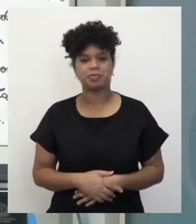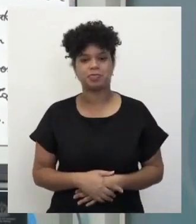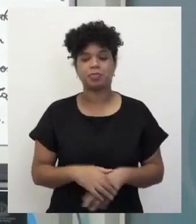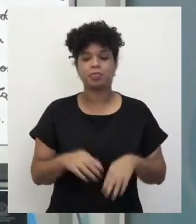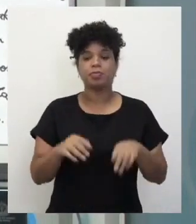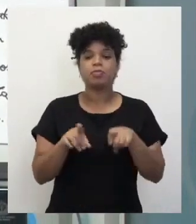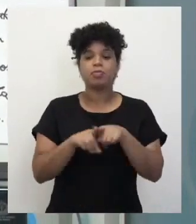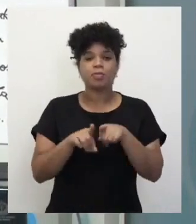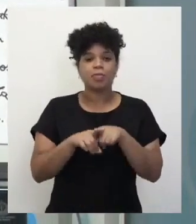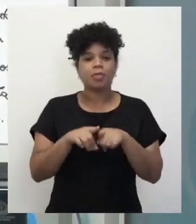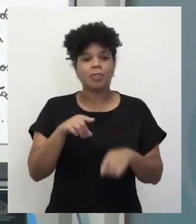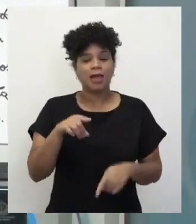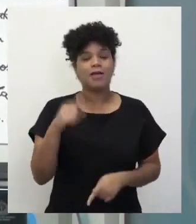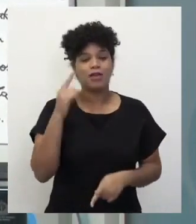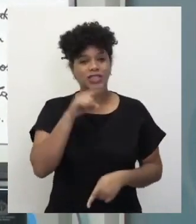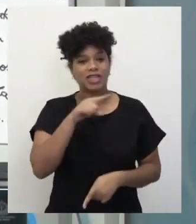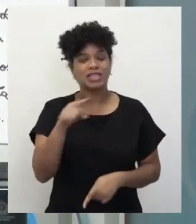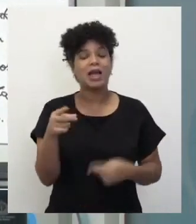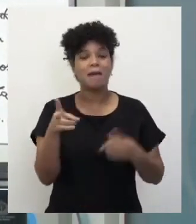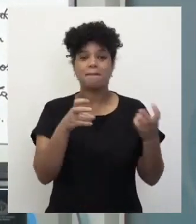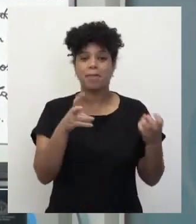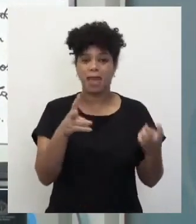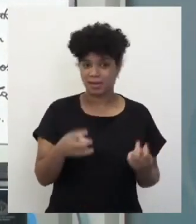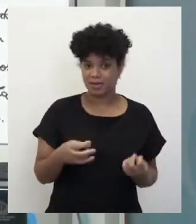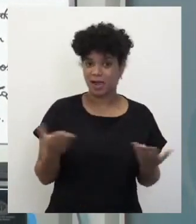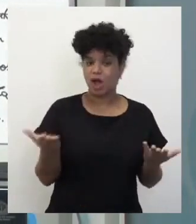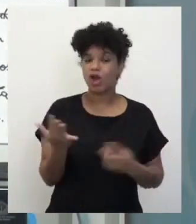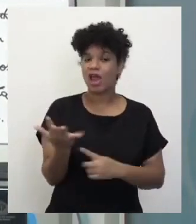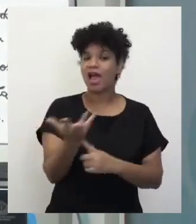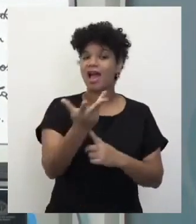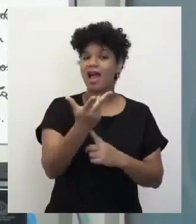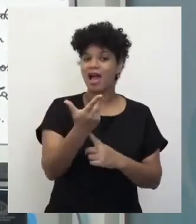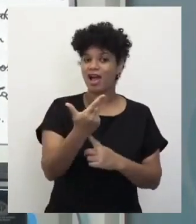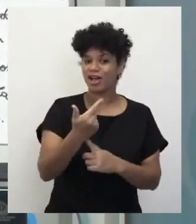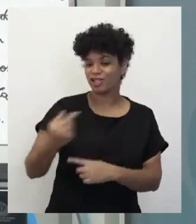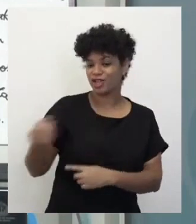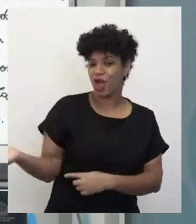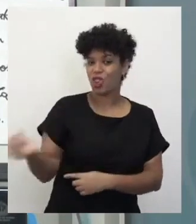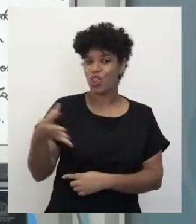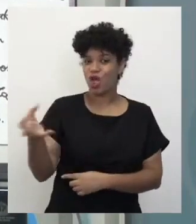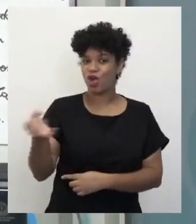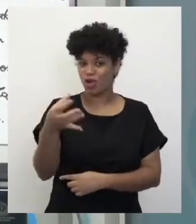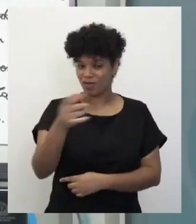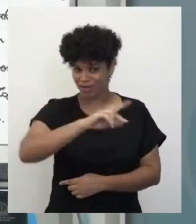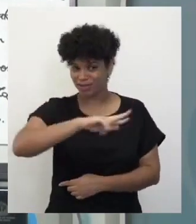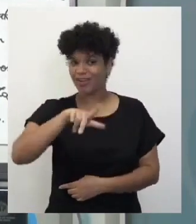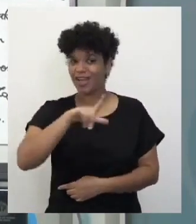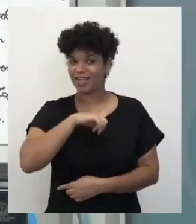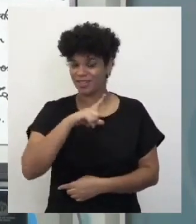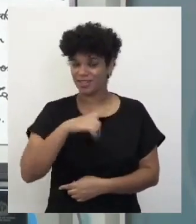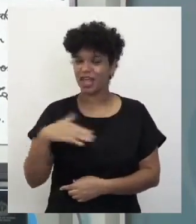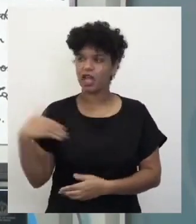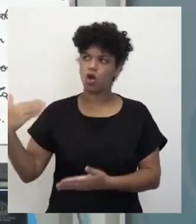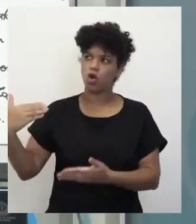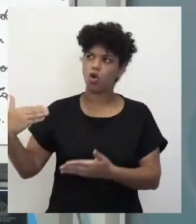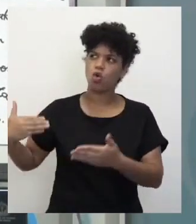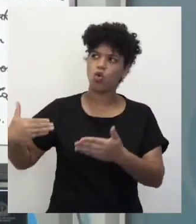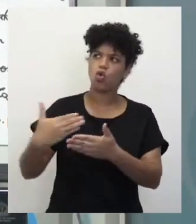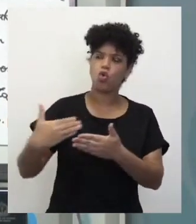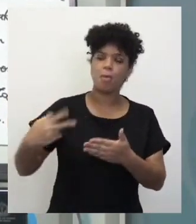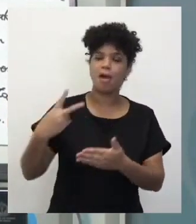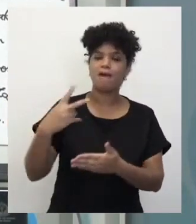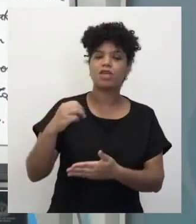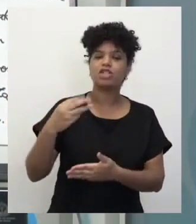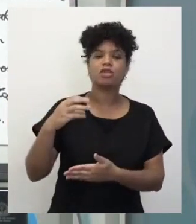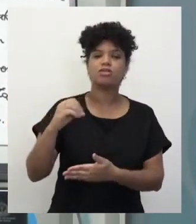para vocês verem como a arte, né, vem se revolucionando aí nos últimos 25, 30 anos para cá, depois do advento da era da